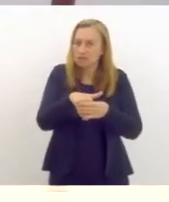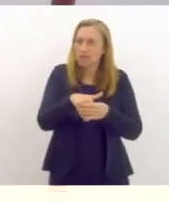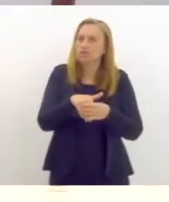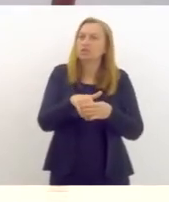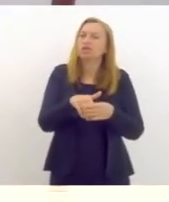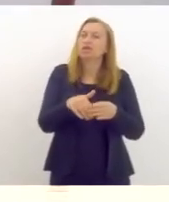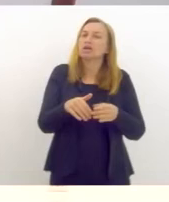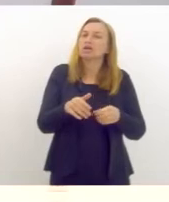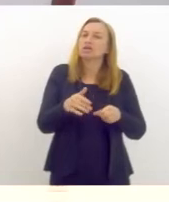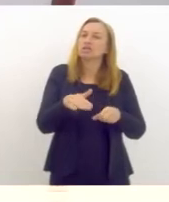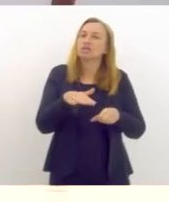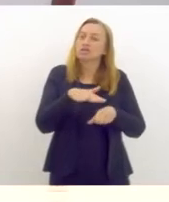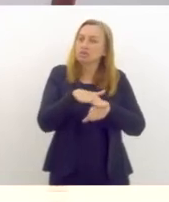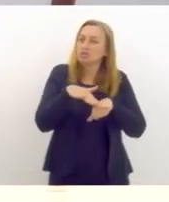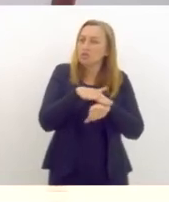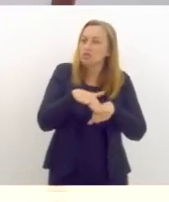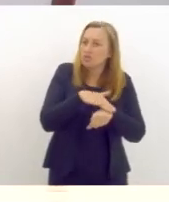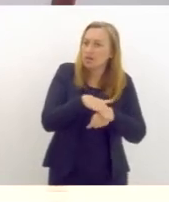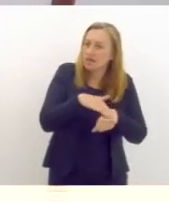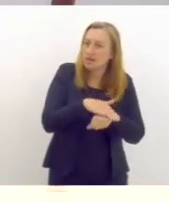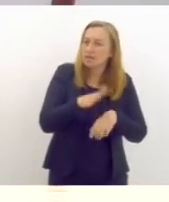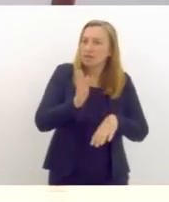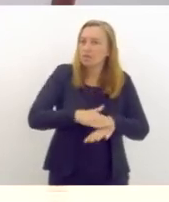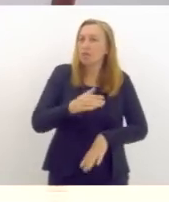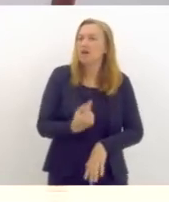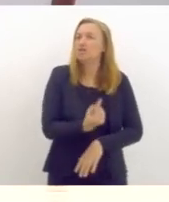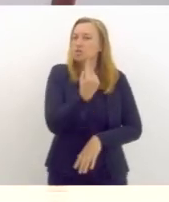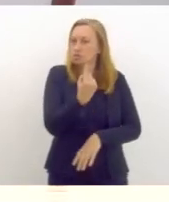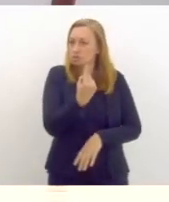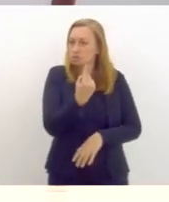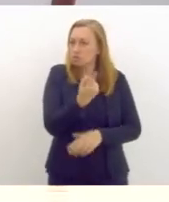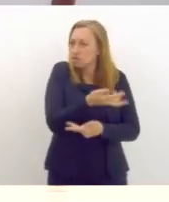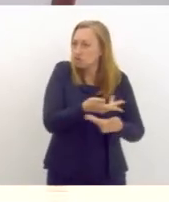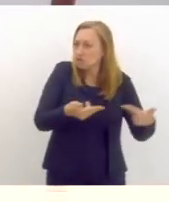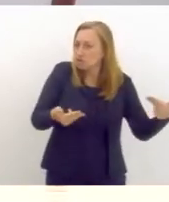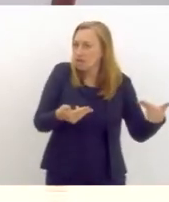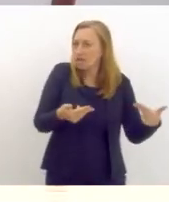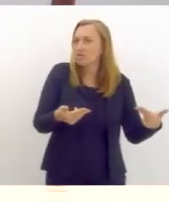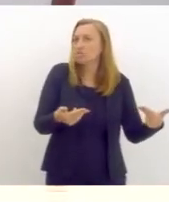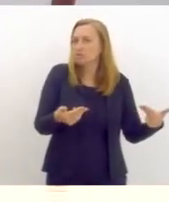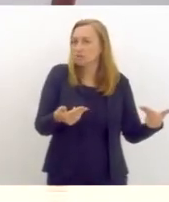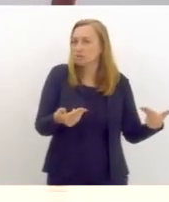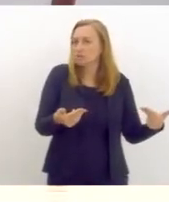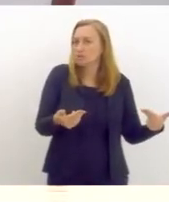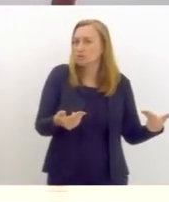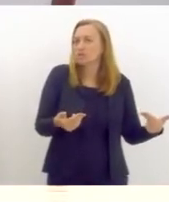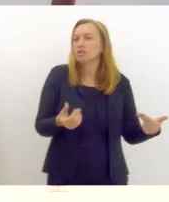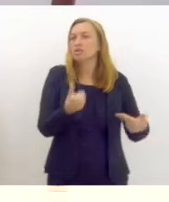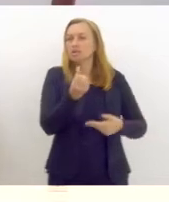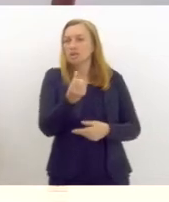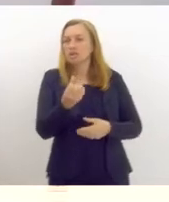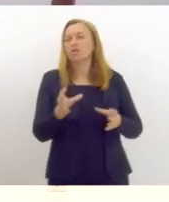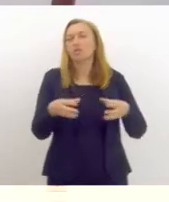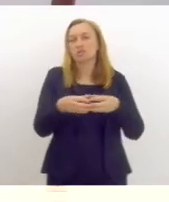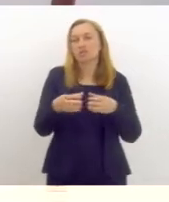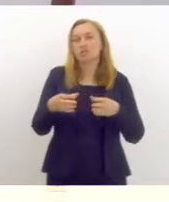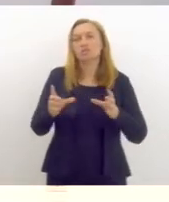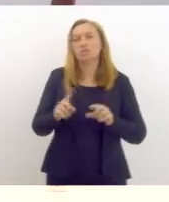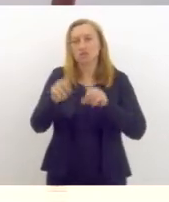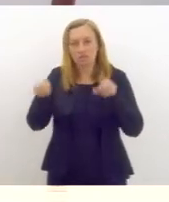rodada com mais um dos infinitos 6 que através da comissão de servidores